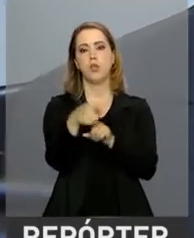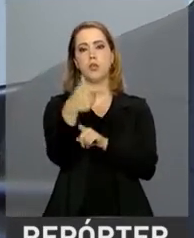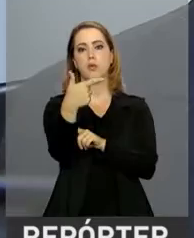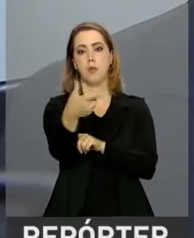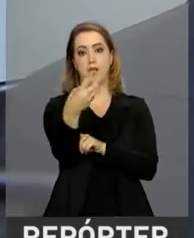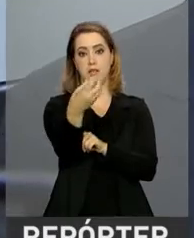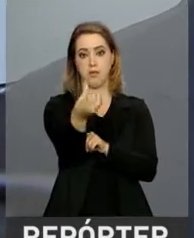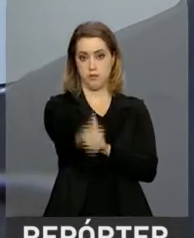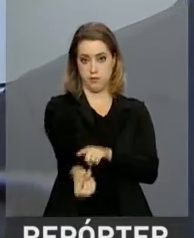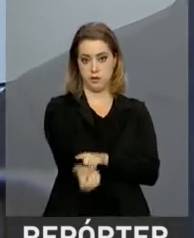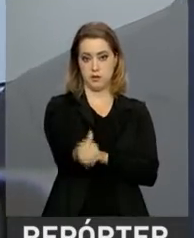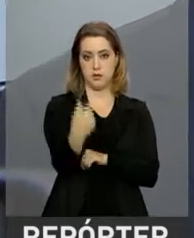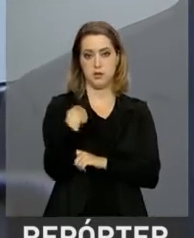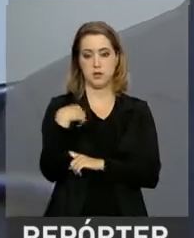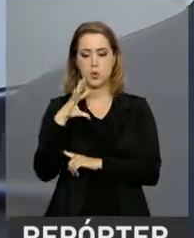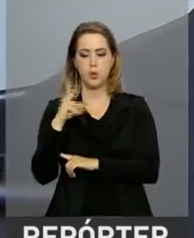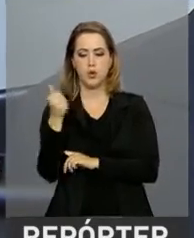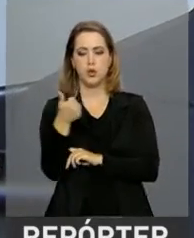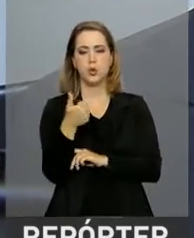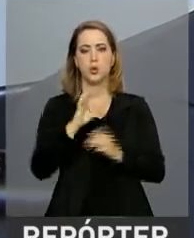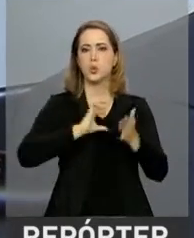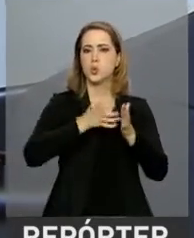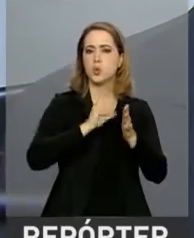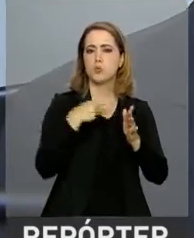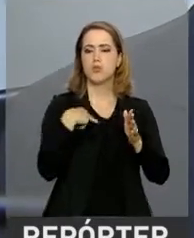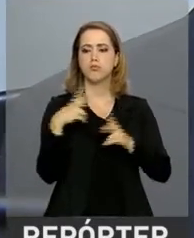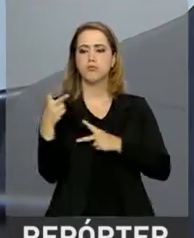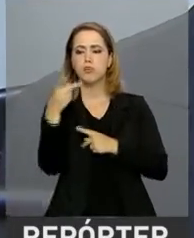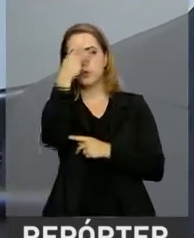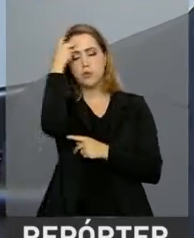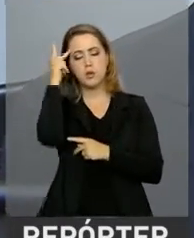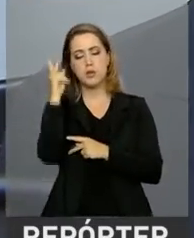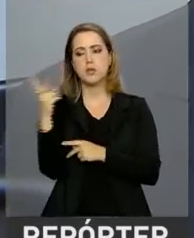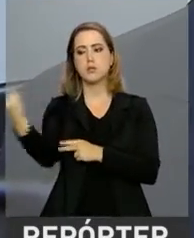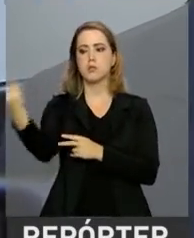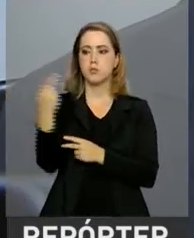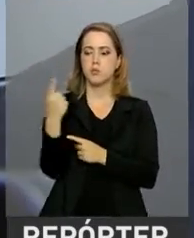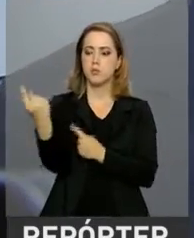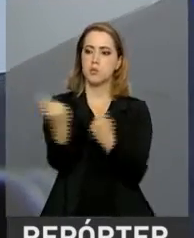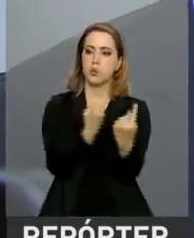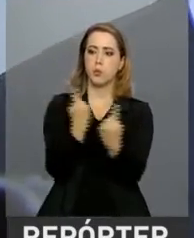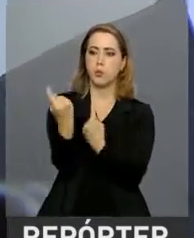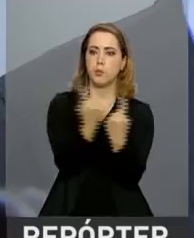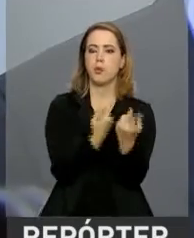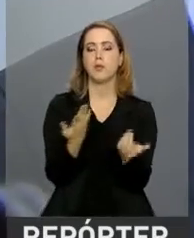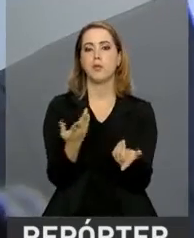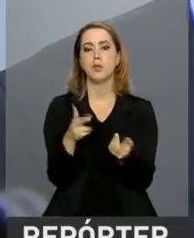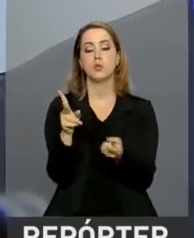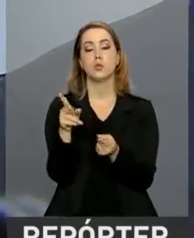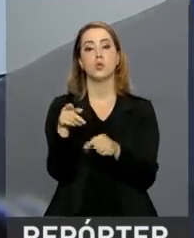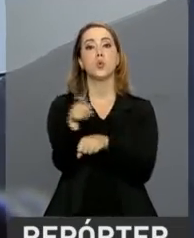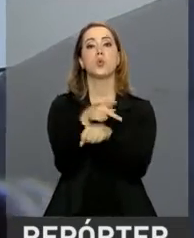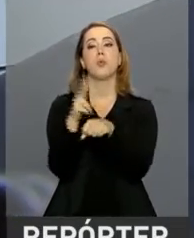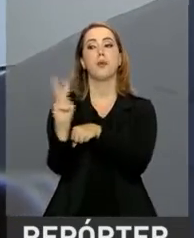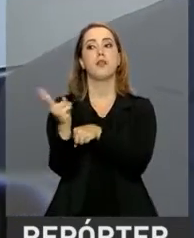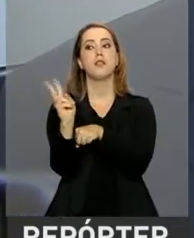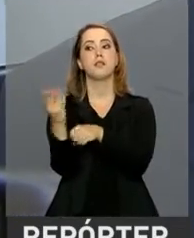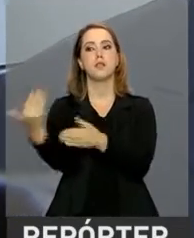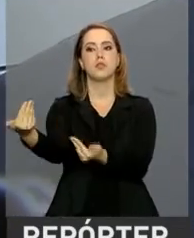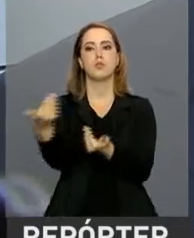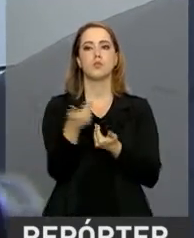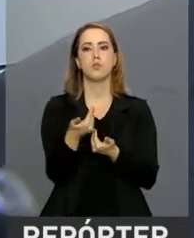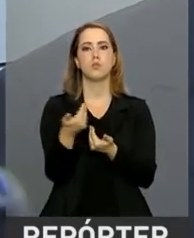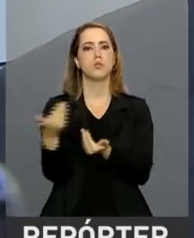a partir de agora nós vamos levantar todos os dados migratórios de condições de saúde as condições das pessoas que vêm